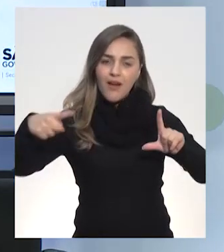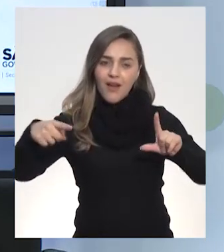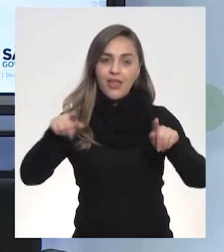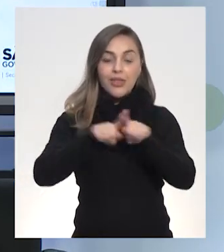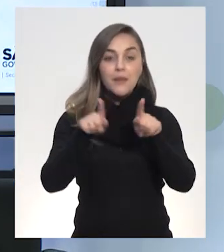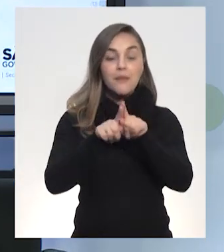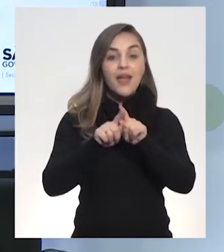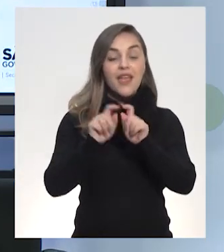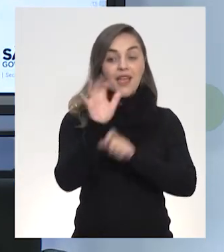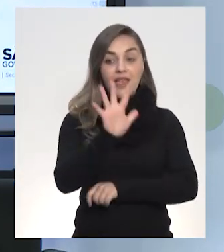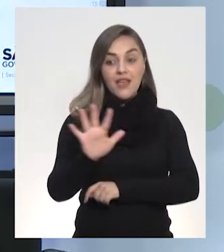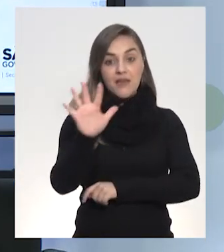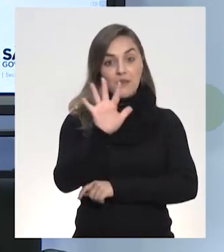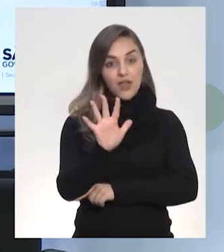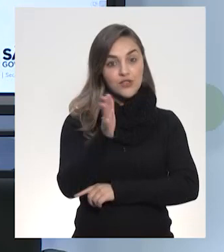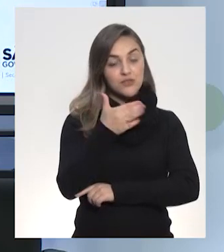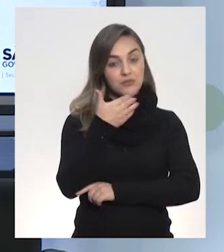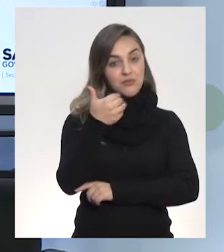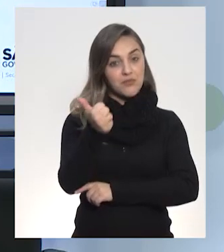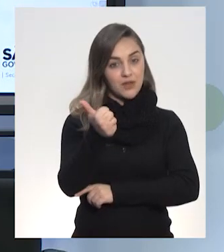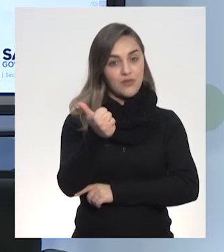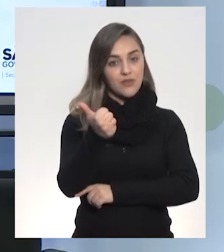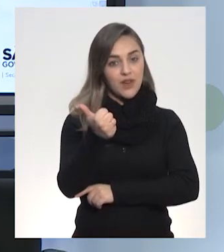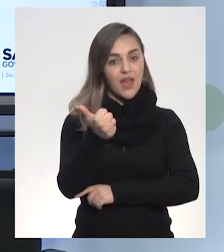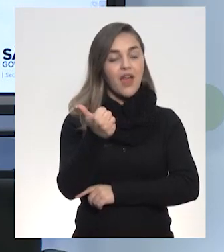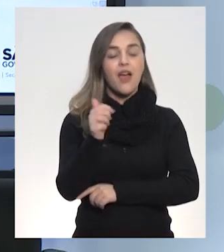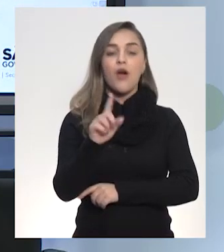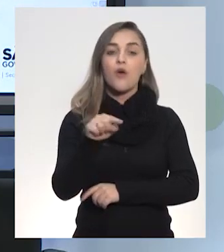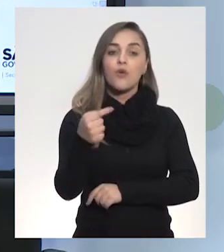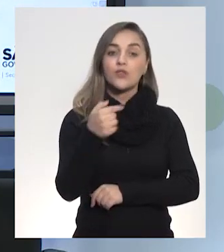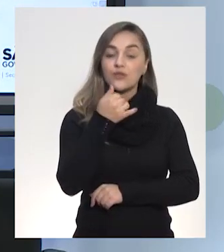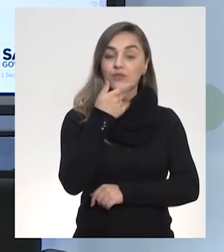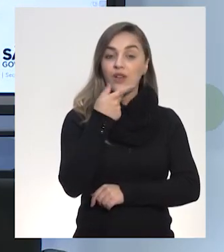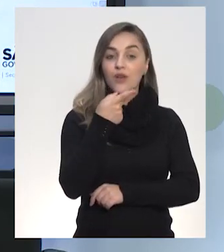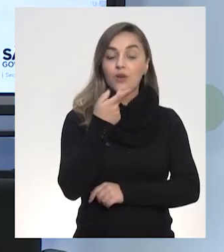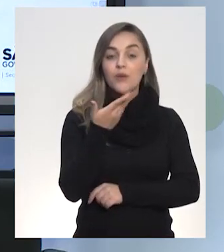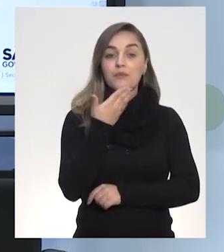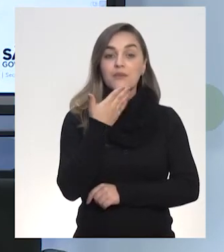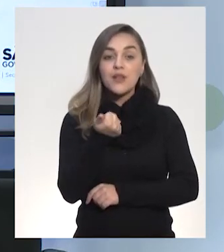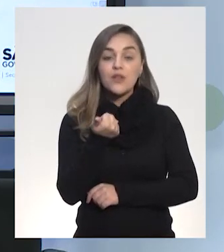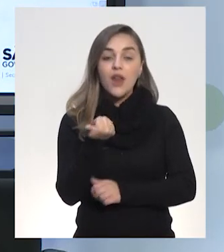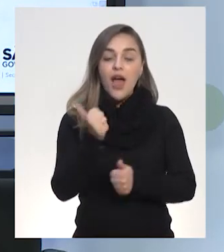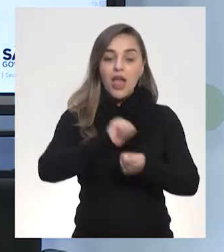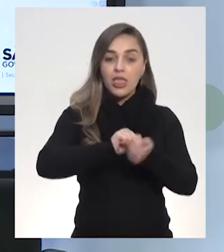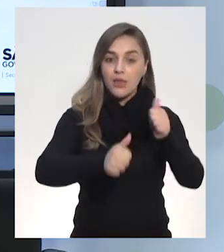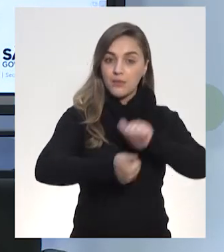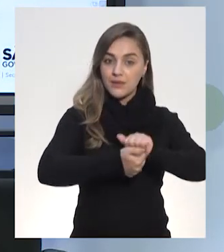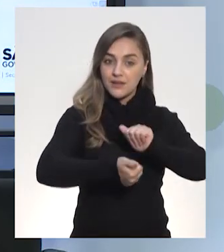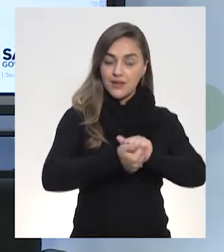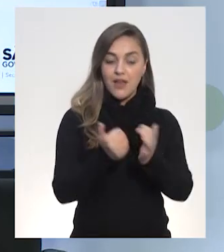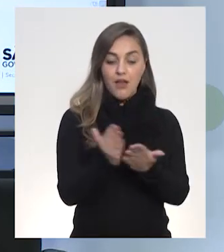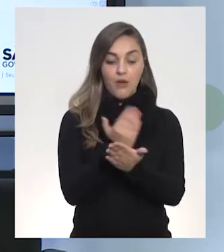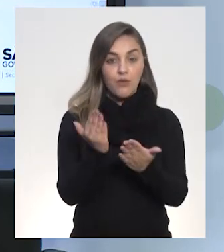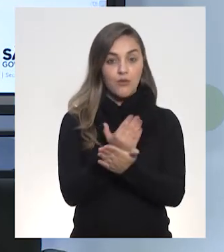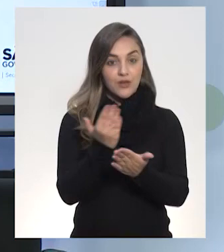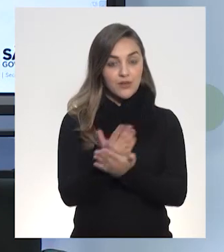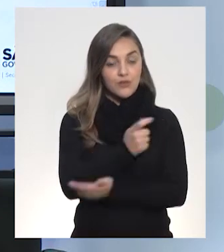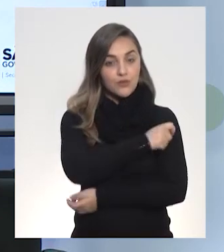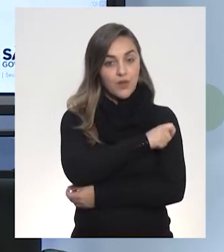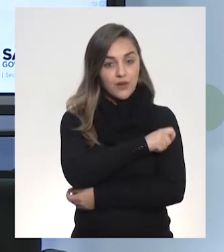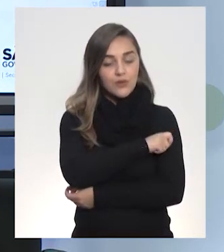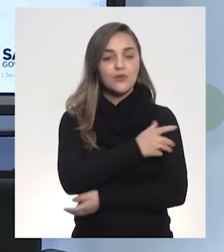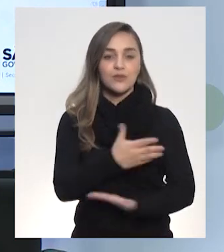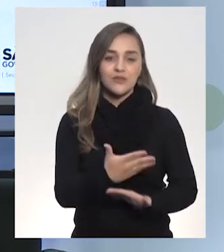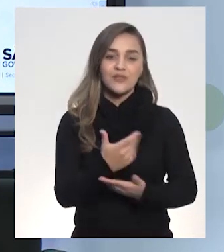das imagens, tem gente pedindo para não adaptar o caderno do aluno. Só que se a gente não adaptar o caderno do aluno, vocês não vão conseguir enxergar na